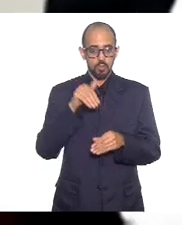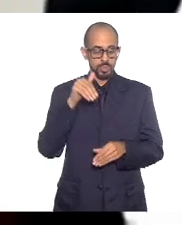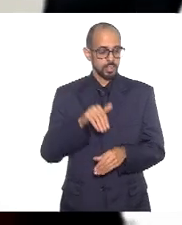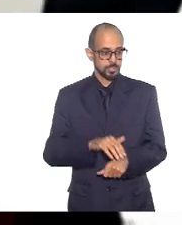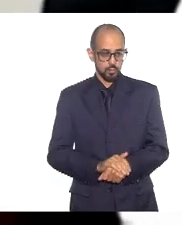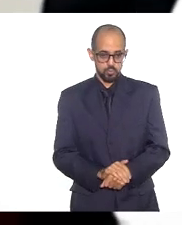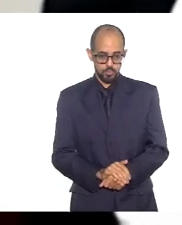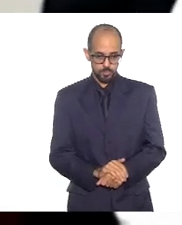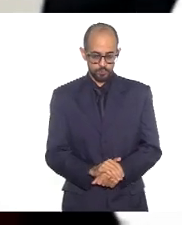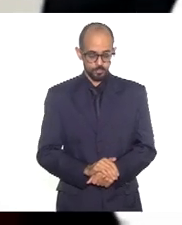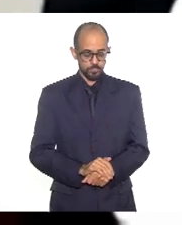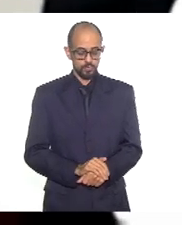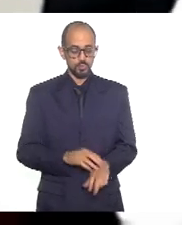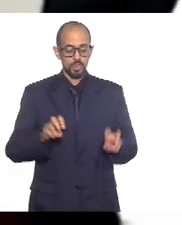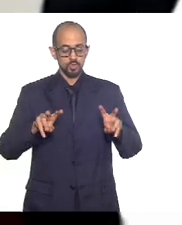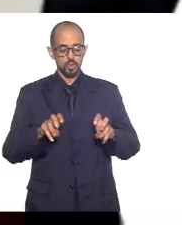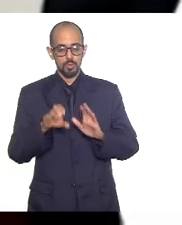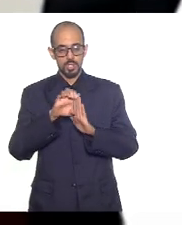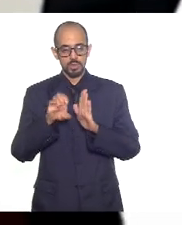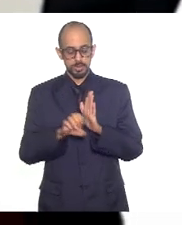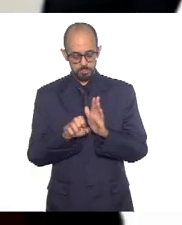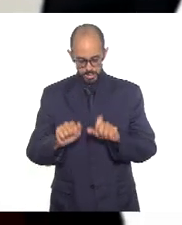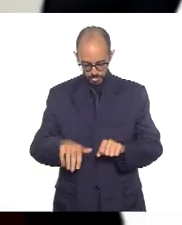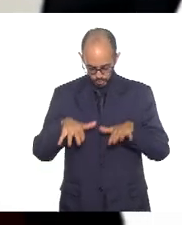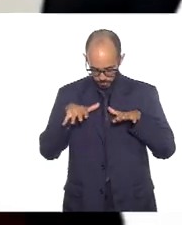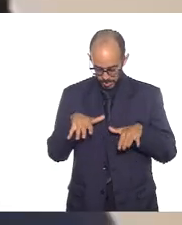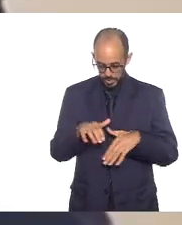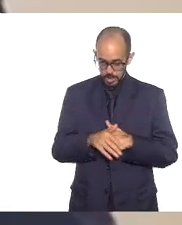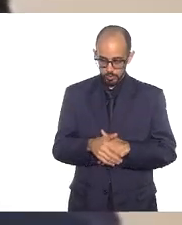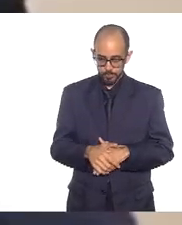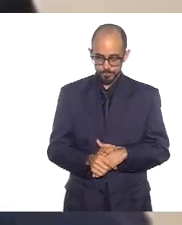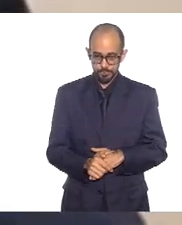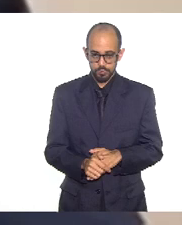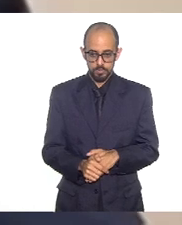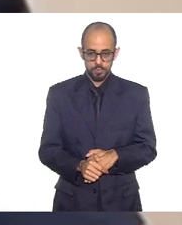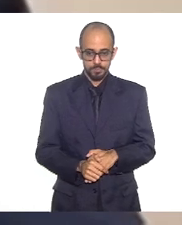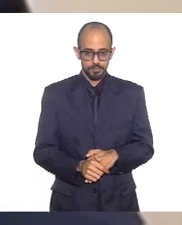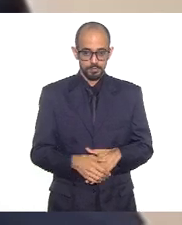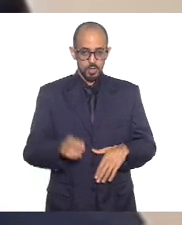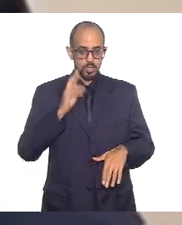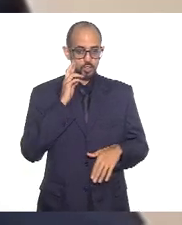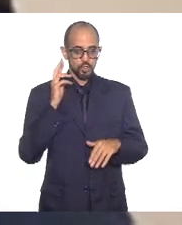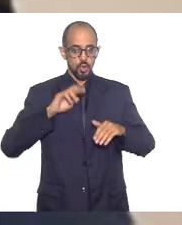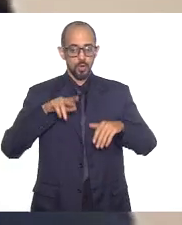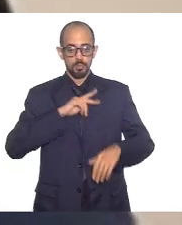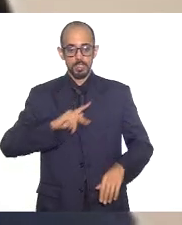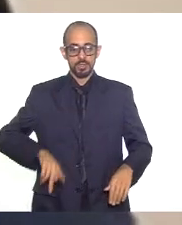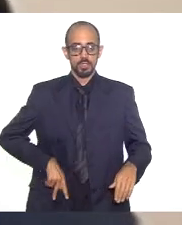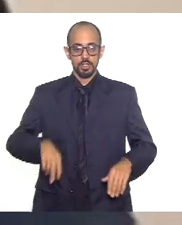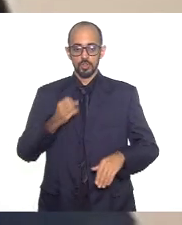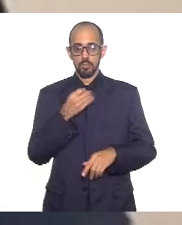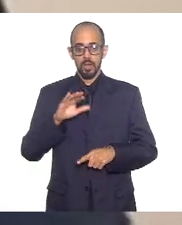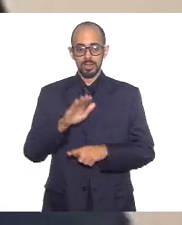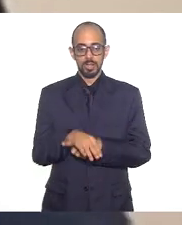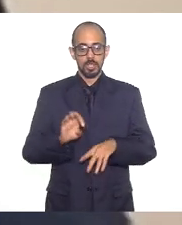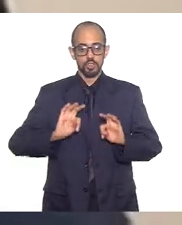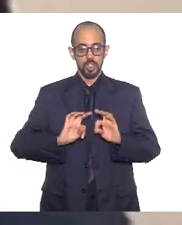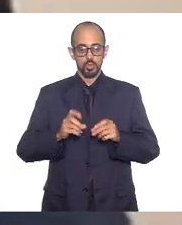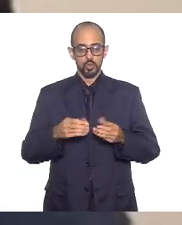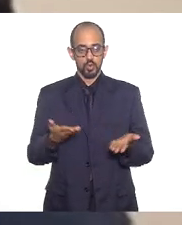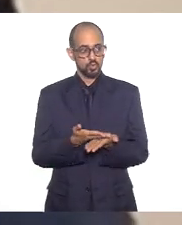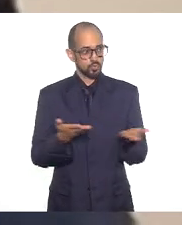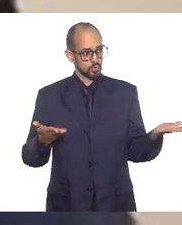parecer sobre as emendas de plenário. Senhor presidente, boa tarde a todas e a todos os